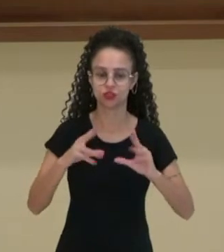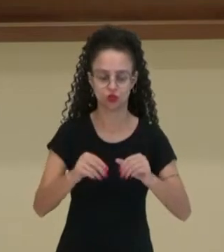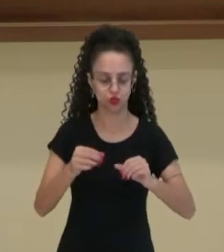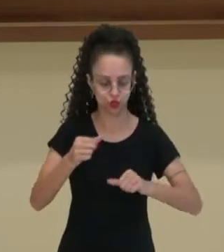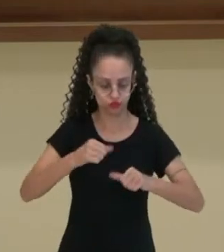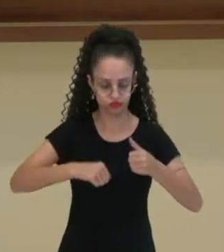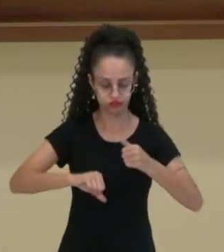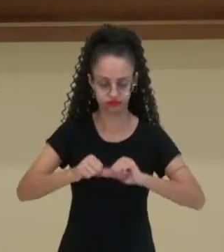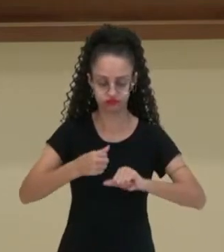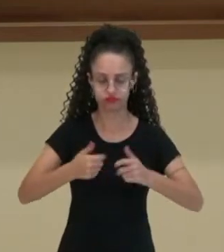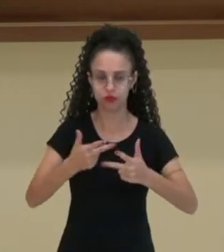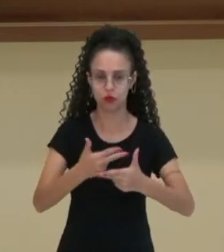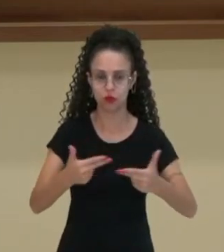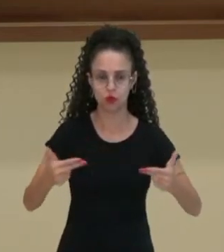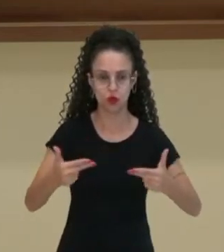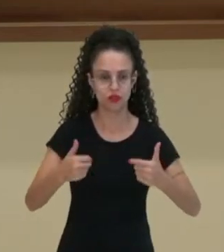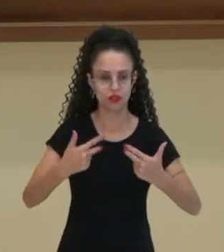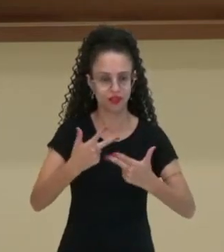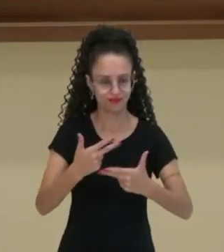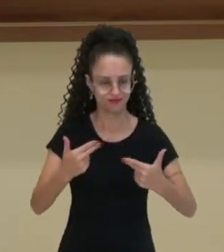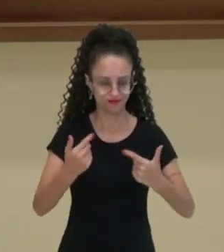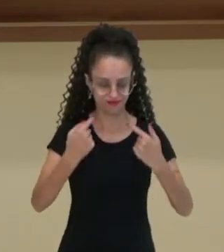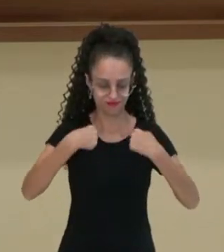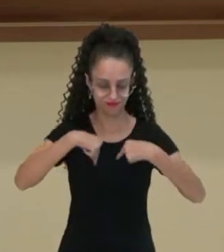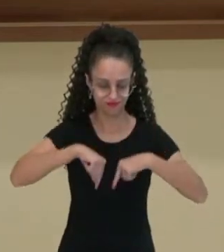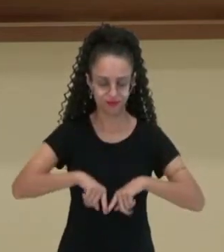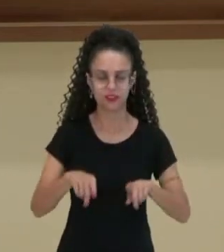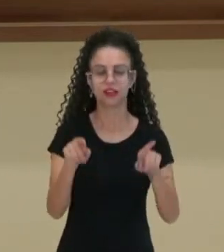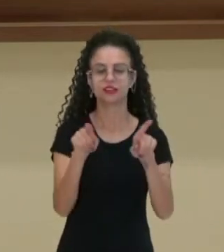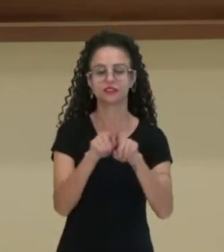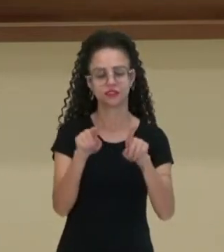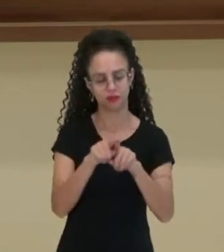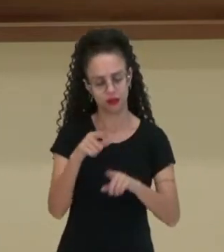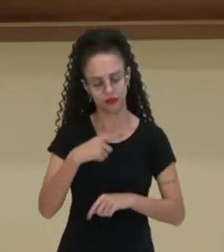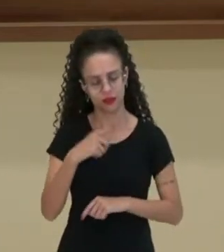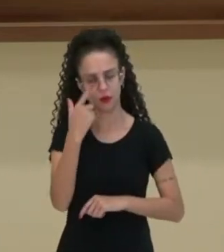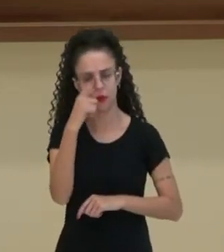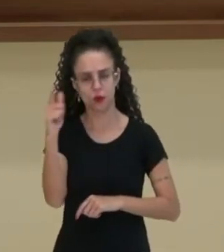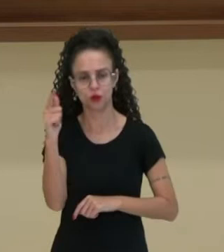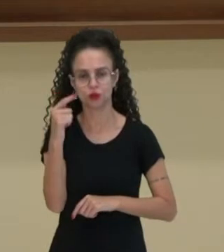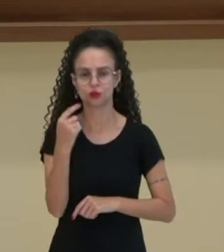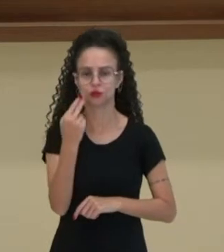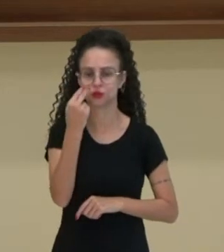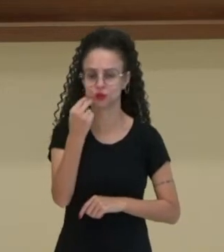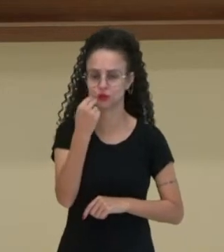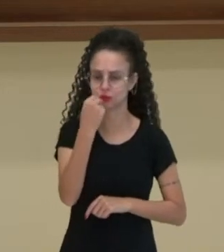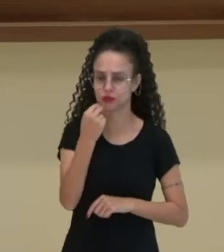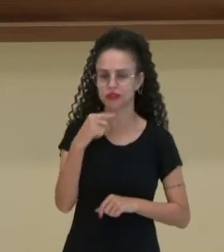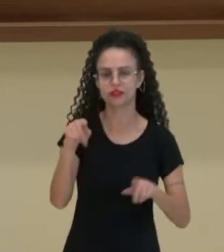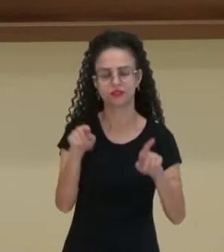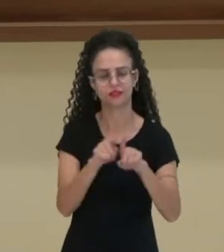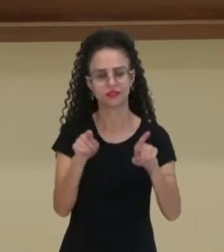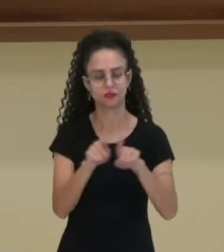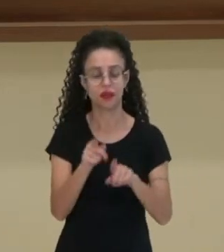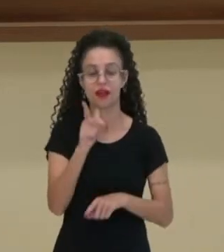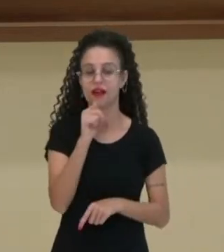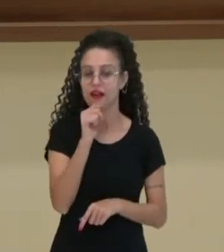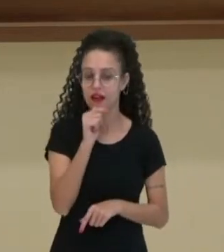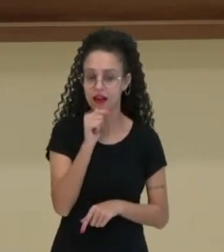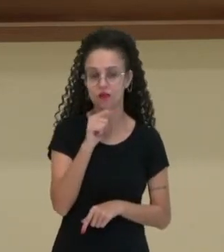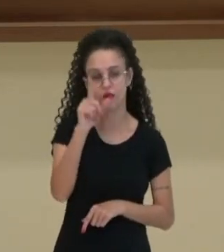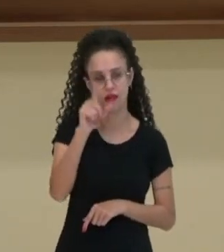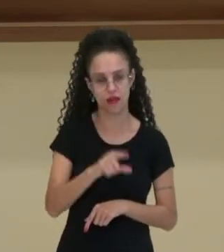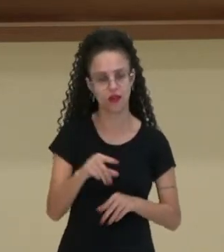químicas do nosso organismo, metabolismo. É claro que ali vem junto com outros nutrientes, né? A água também, que é uma